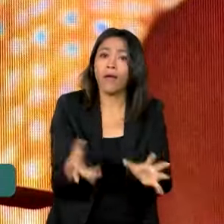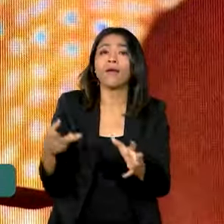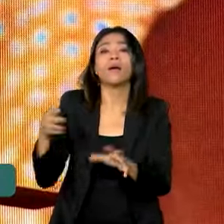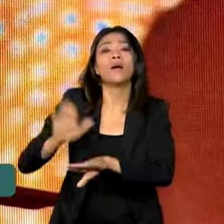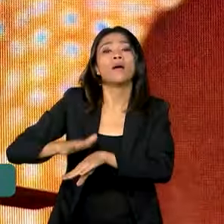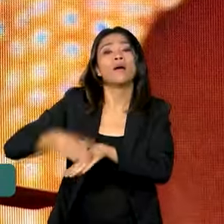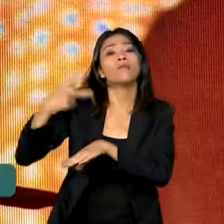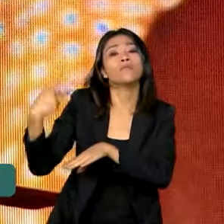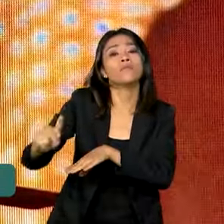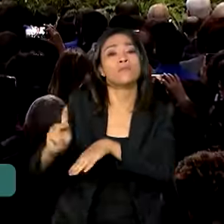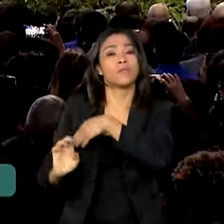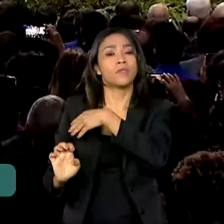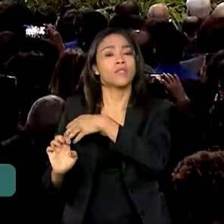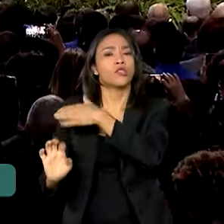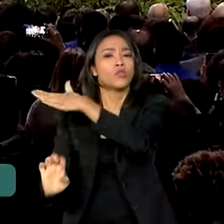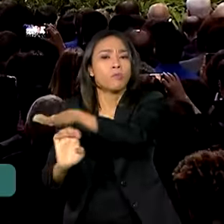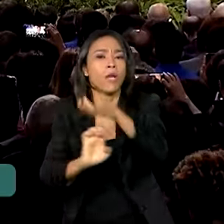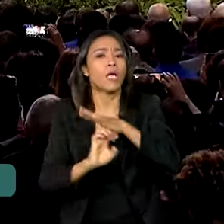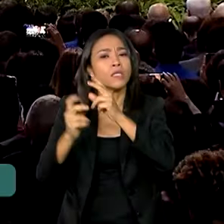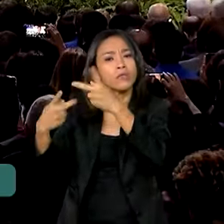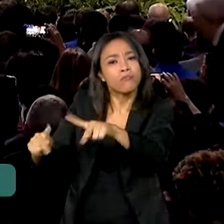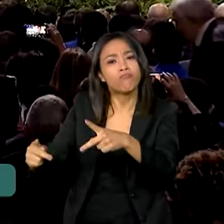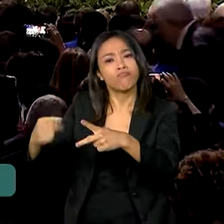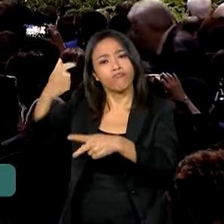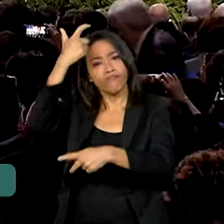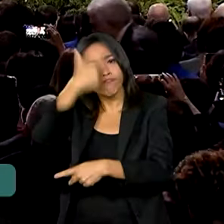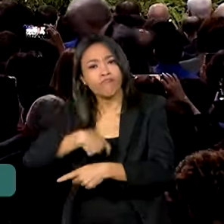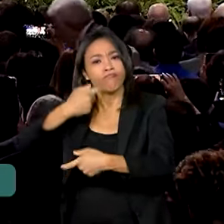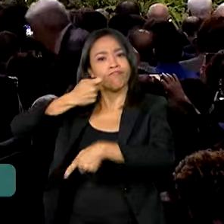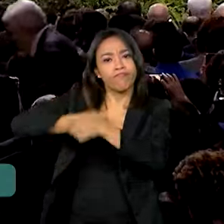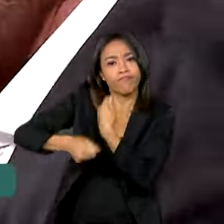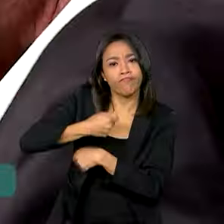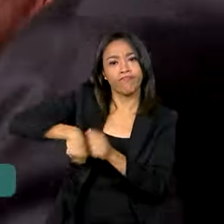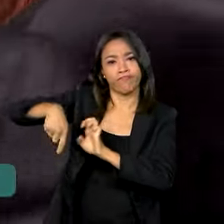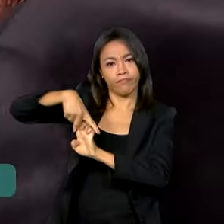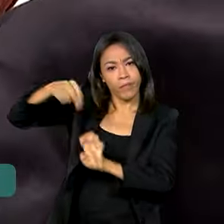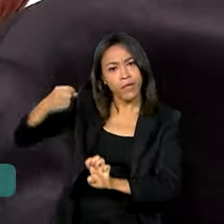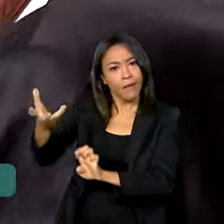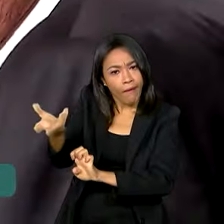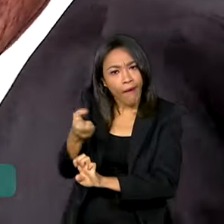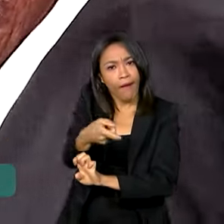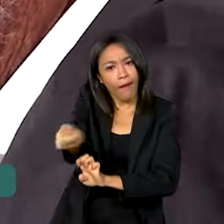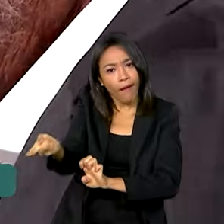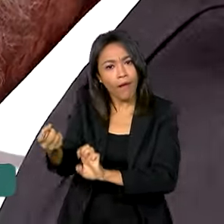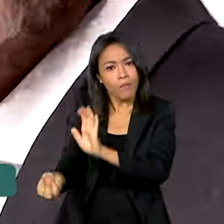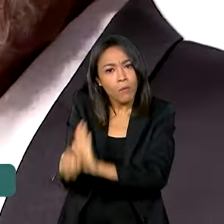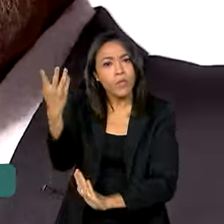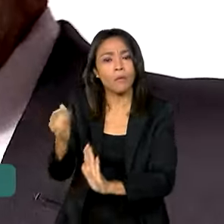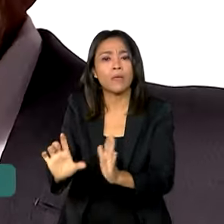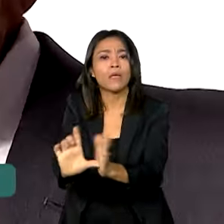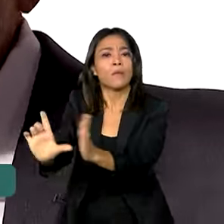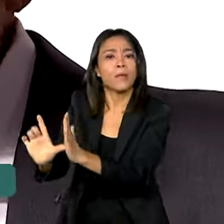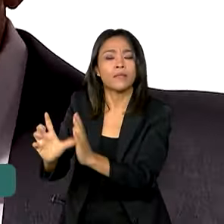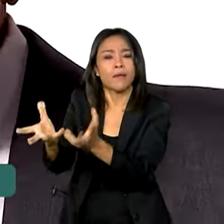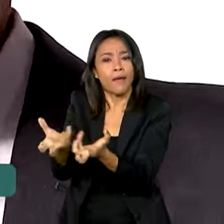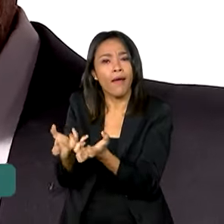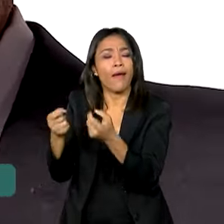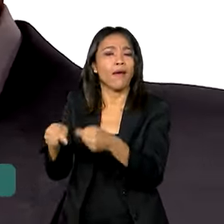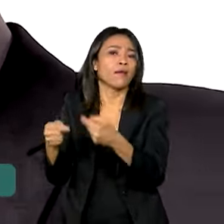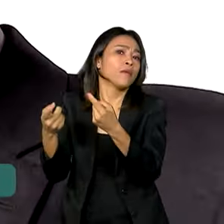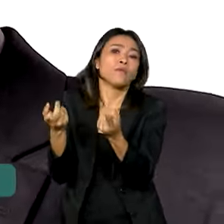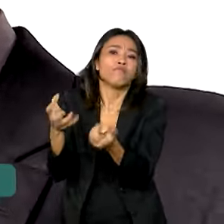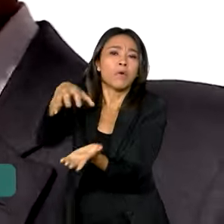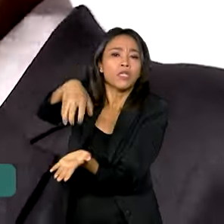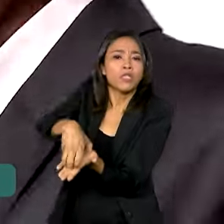por conta própria, as pessoas querem ser empreendedoras, as pessoas querem montar um comércio, as pessoas querem montar uma agência